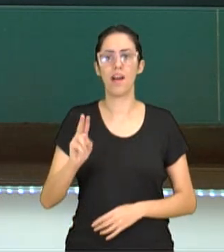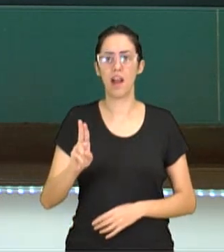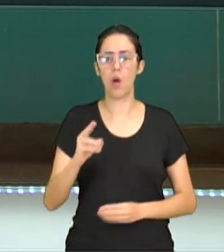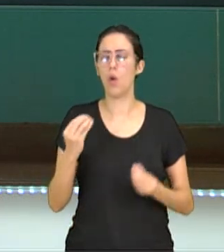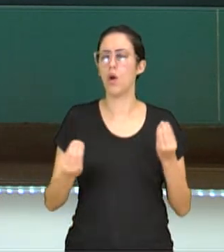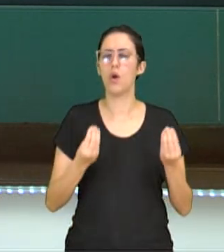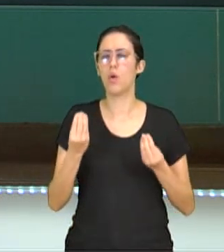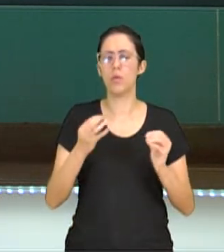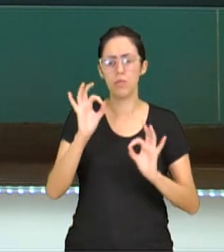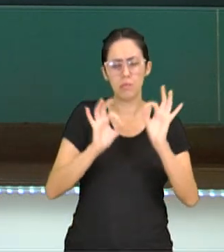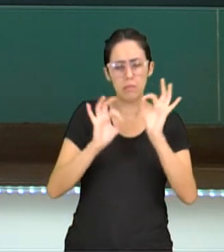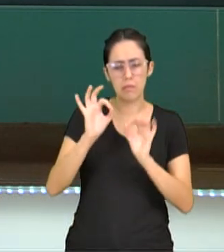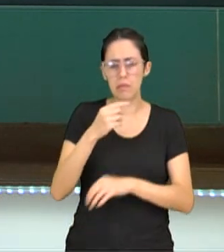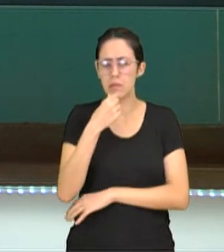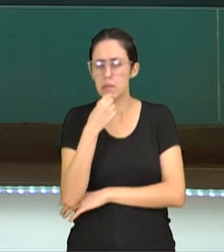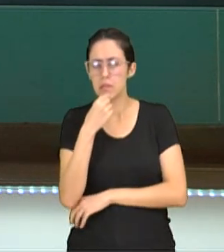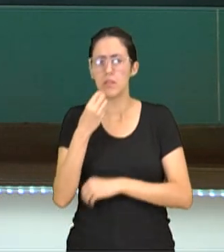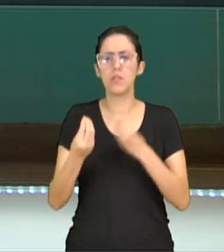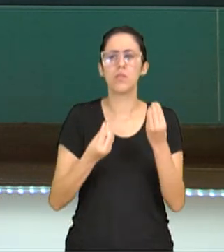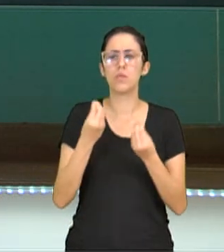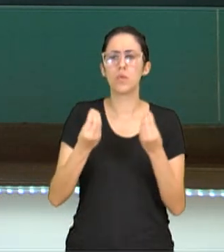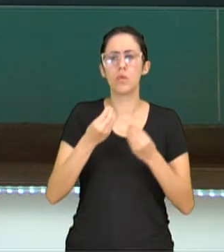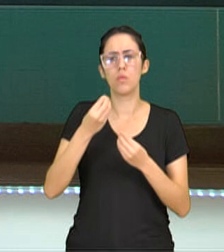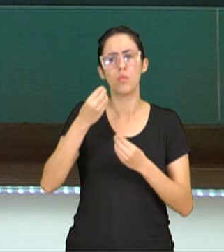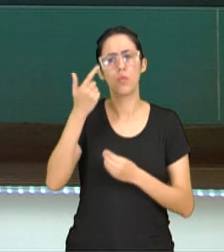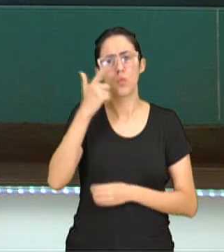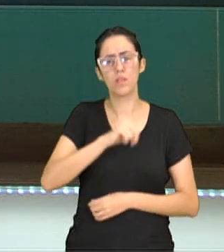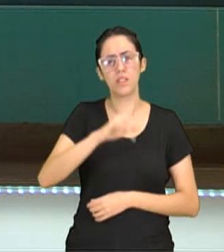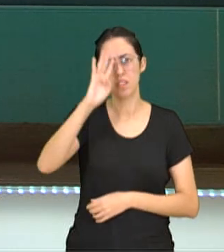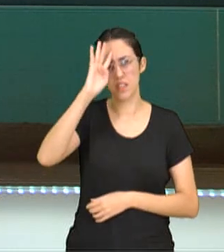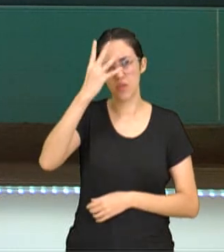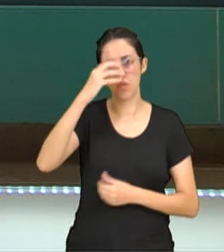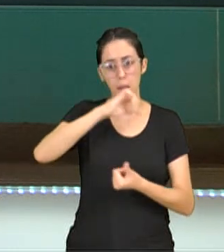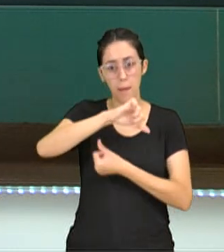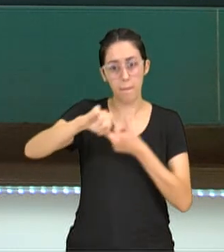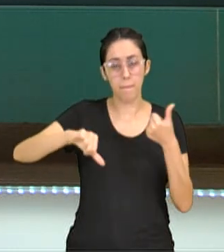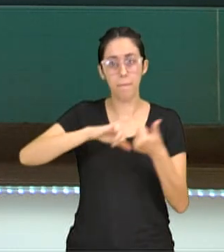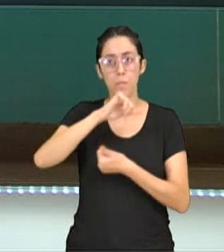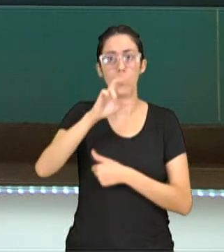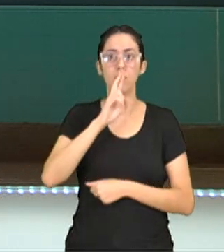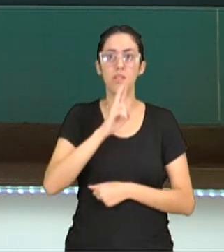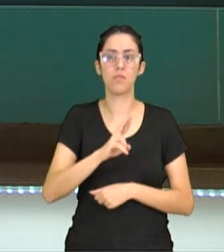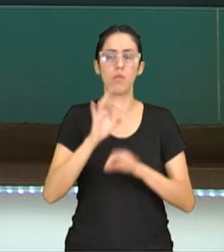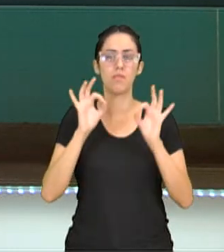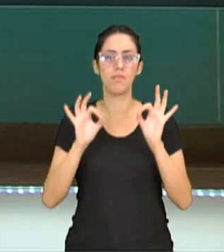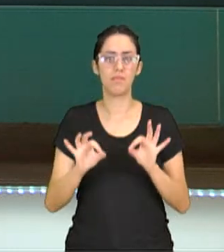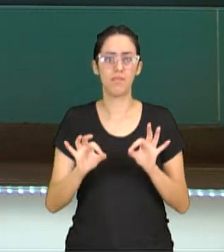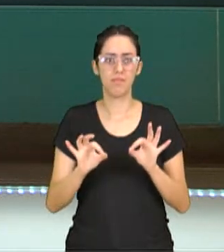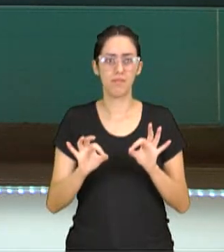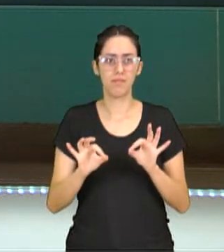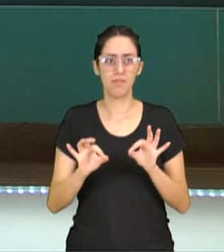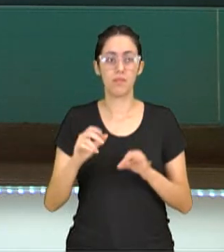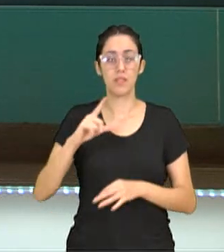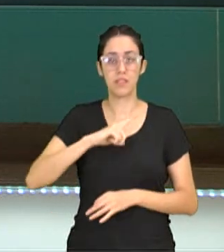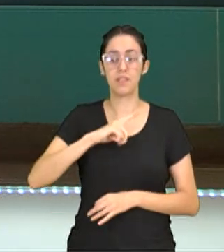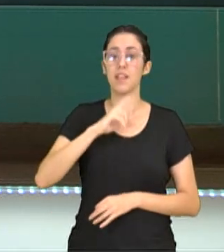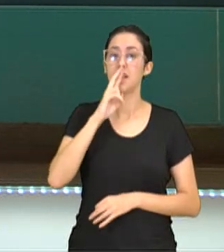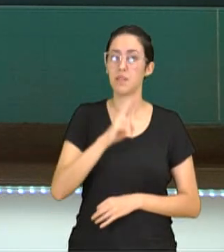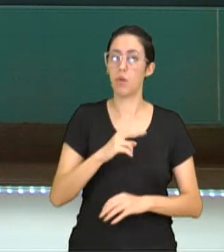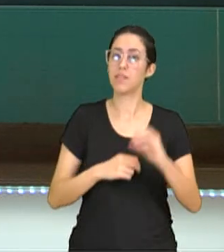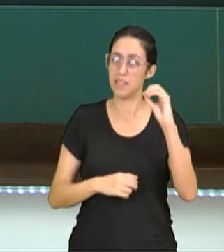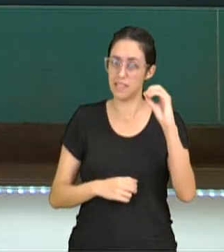posso mexer nesse polinômio para conseguir transformar ele num produto? Por quê? Porque eu sei que um produto que dá